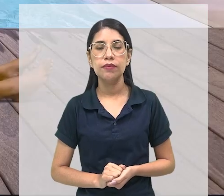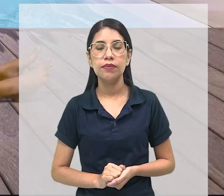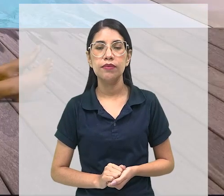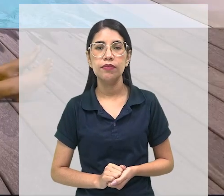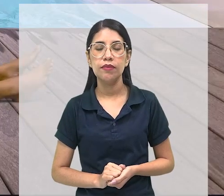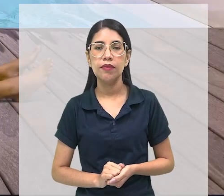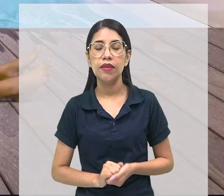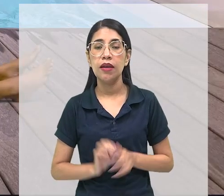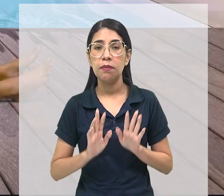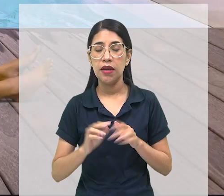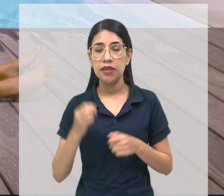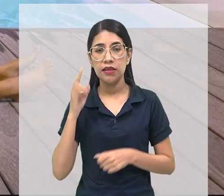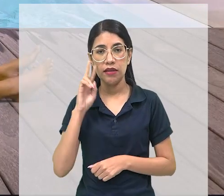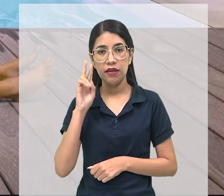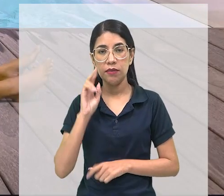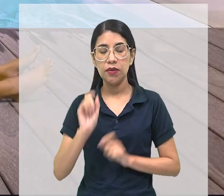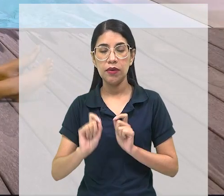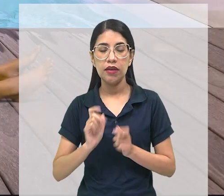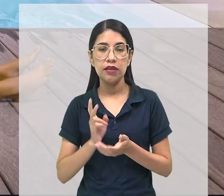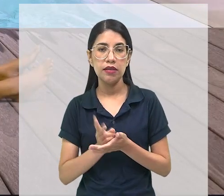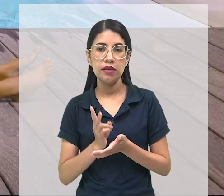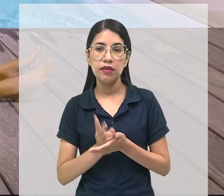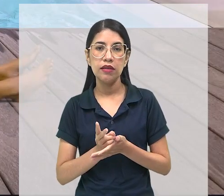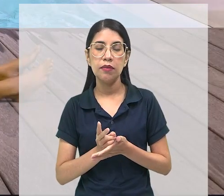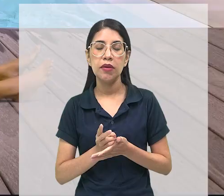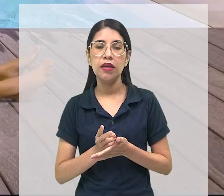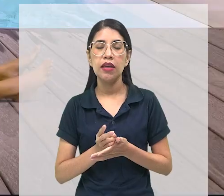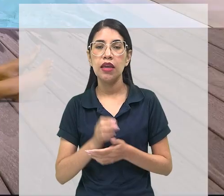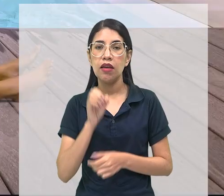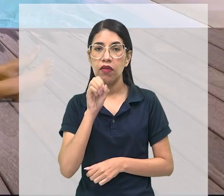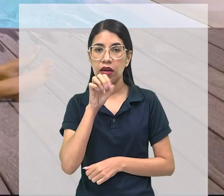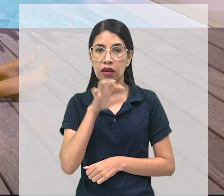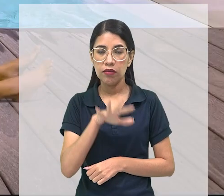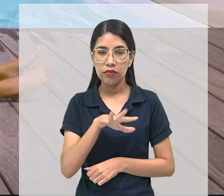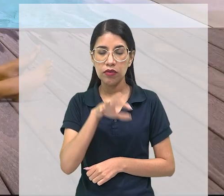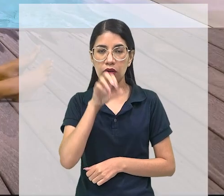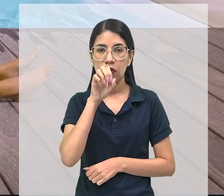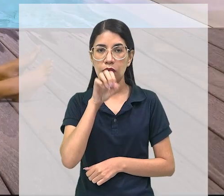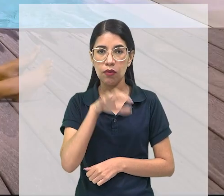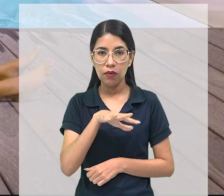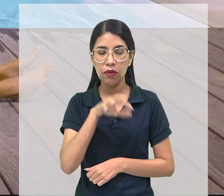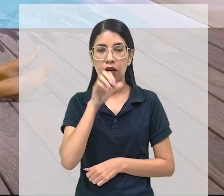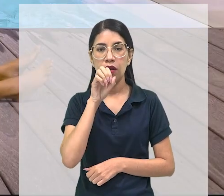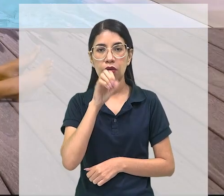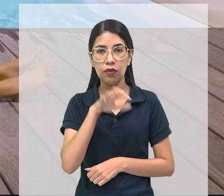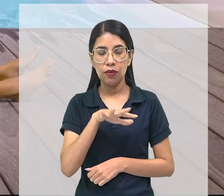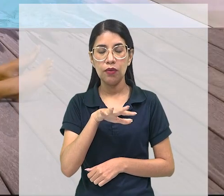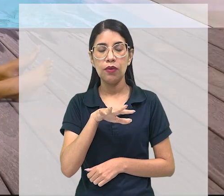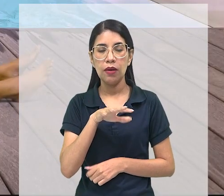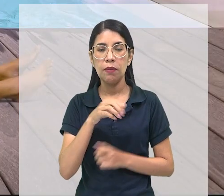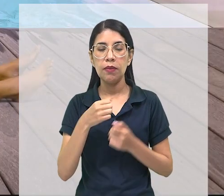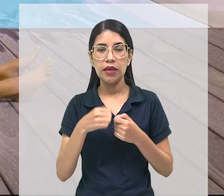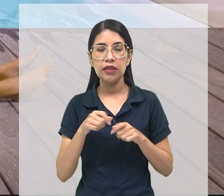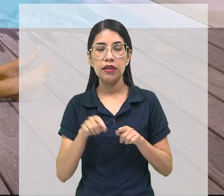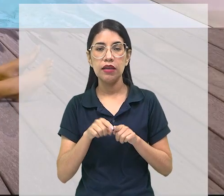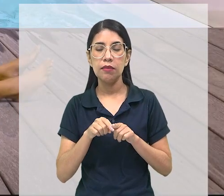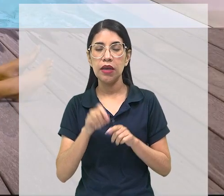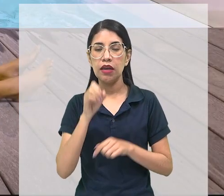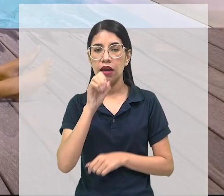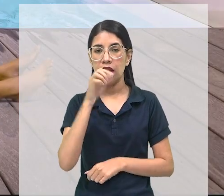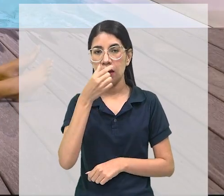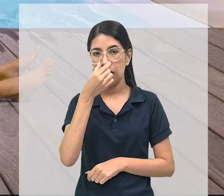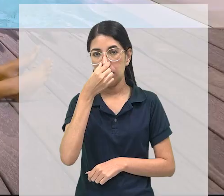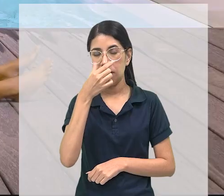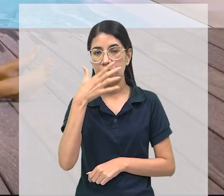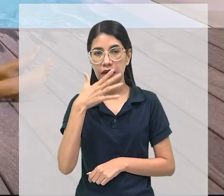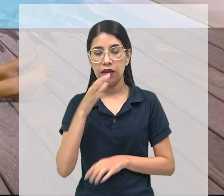Não esqueça de, toda vez que você soltar o ar, né, de você abrir a narina da vítima, senão você